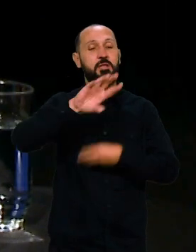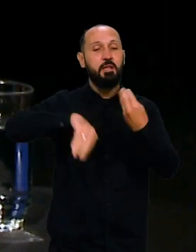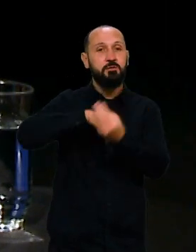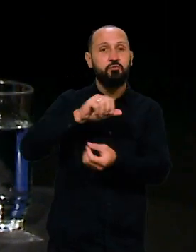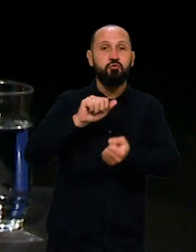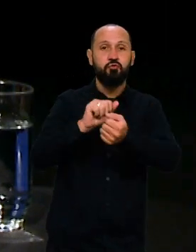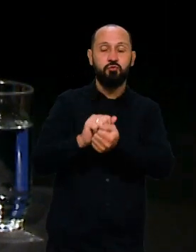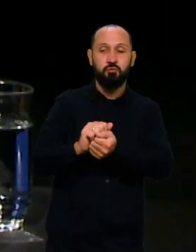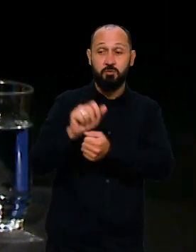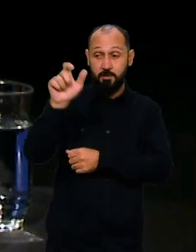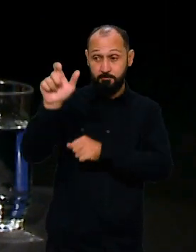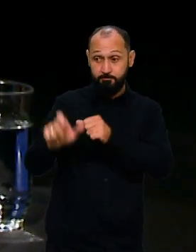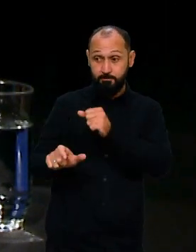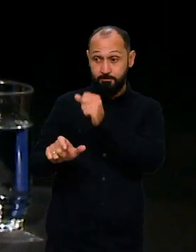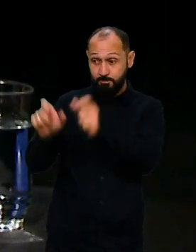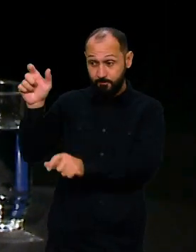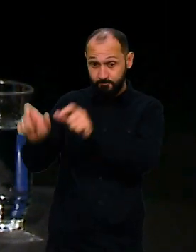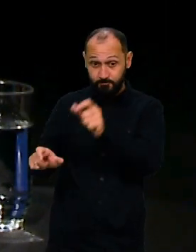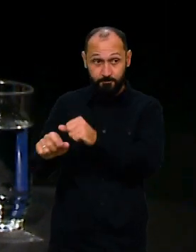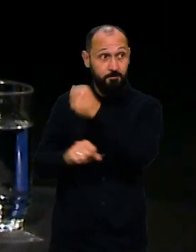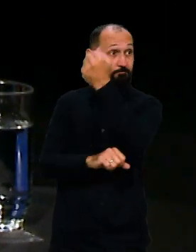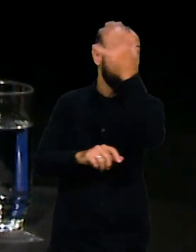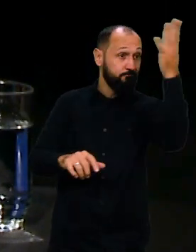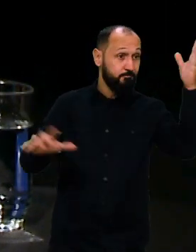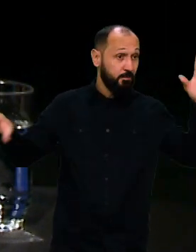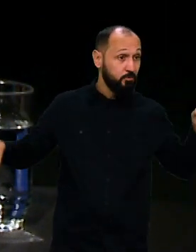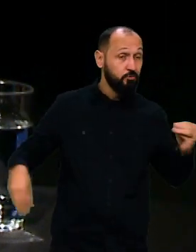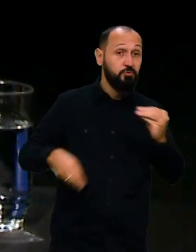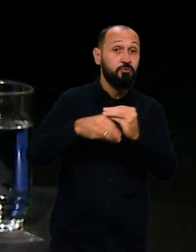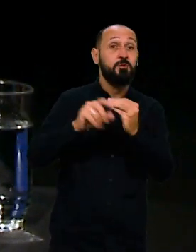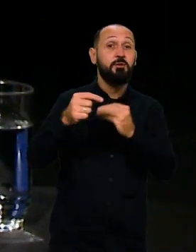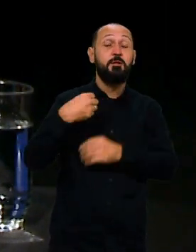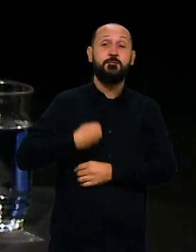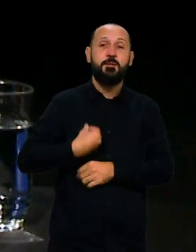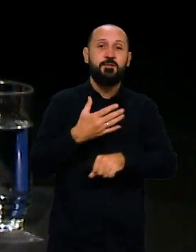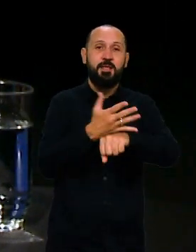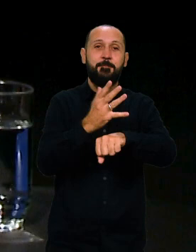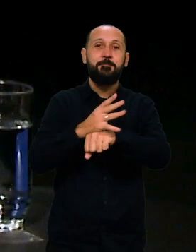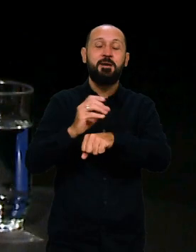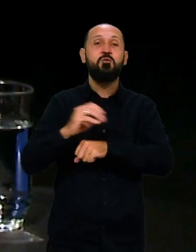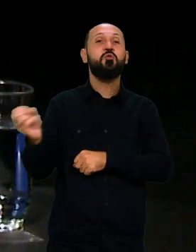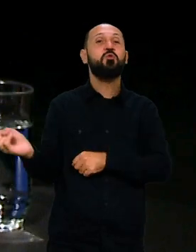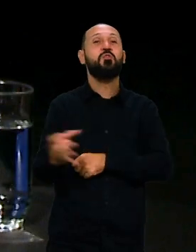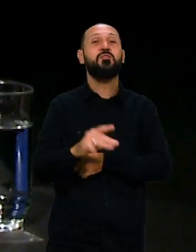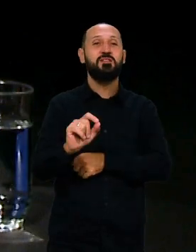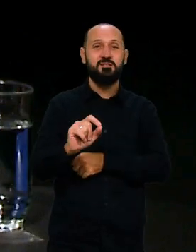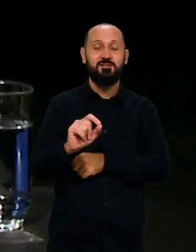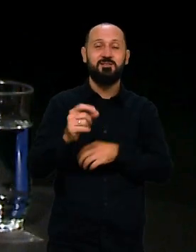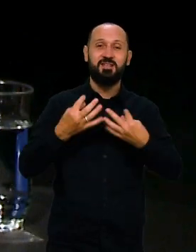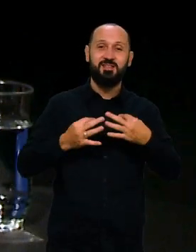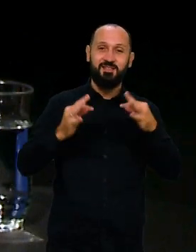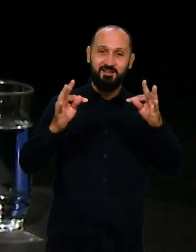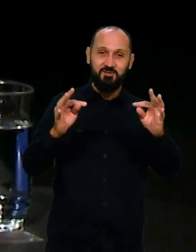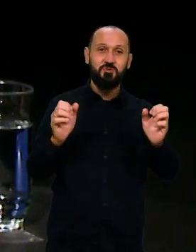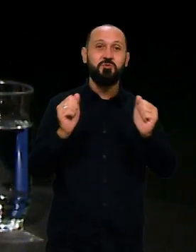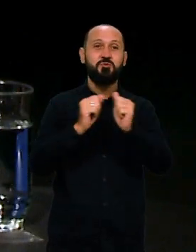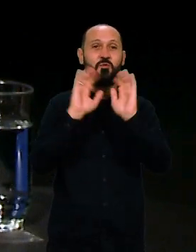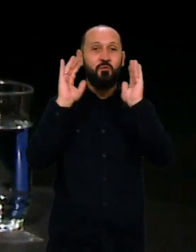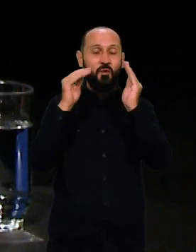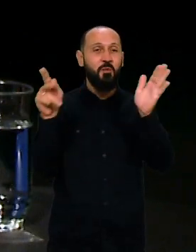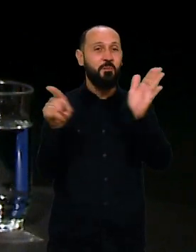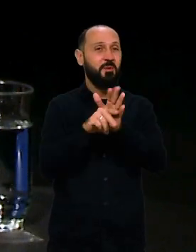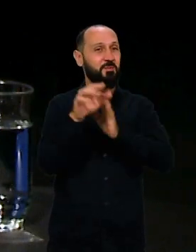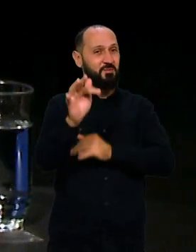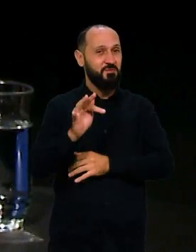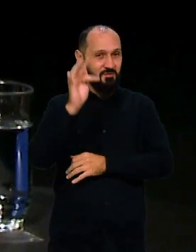A observação da simbiose entre o homem e a natureza despertou o desejo de levar para a vida prática a inovação e